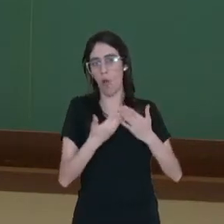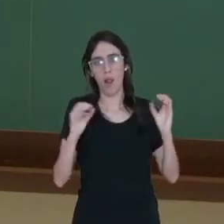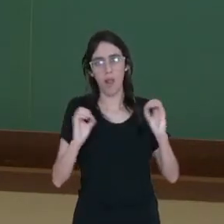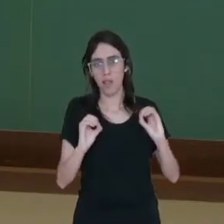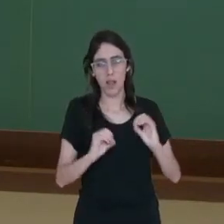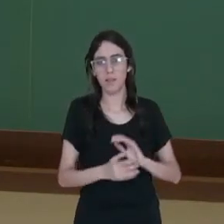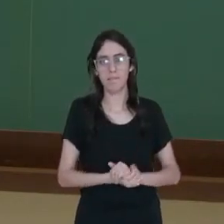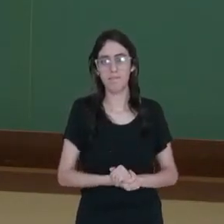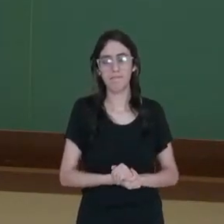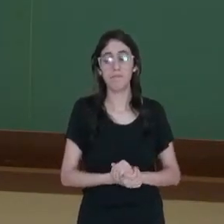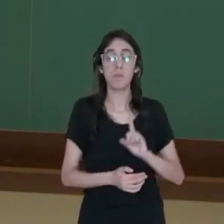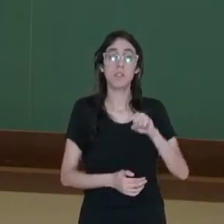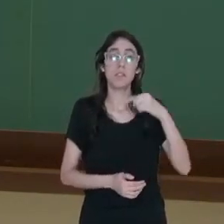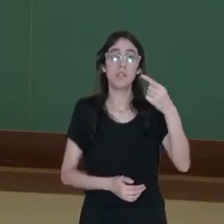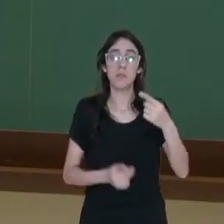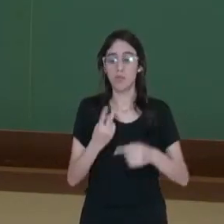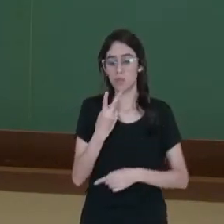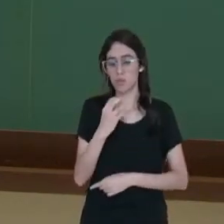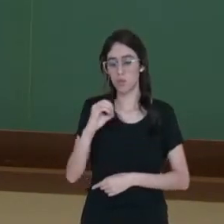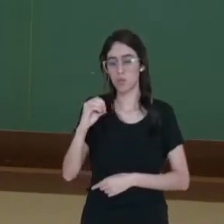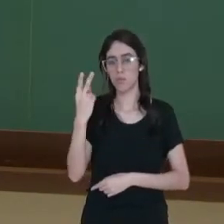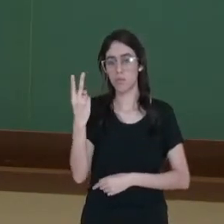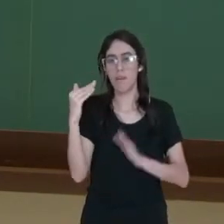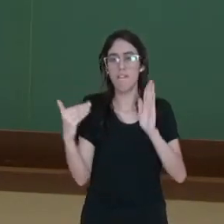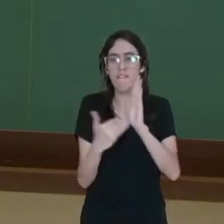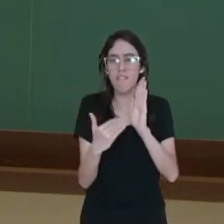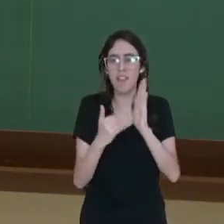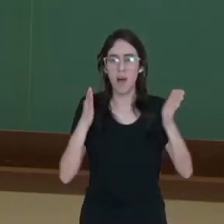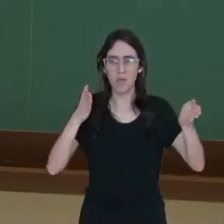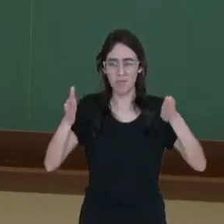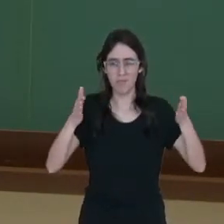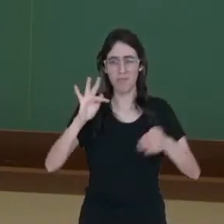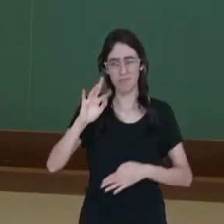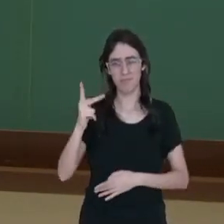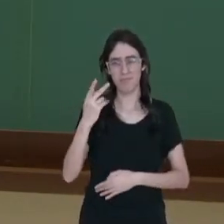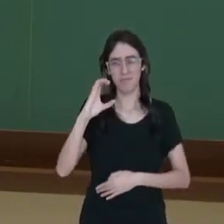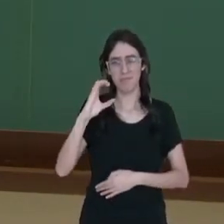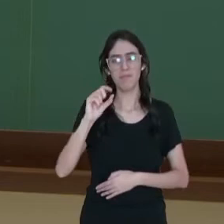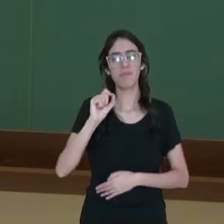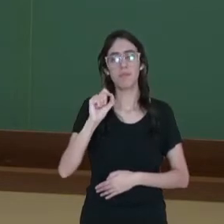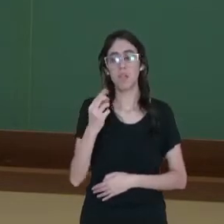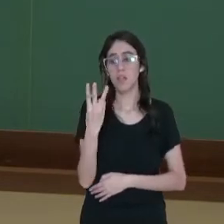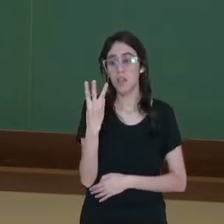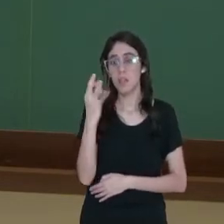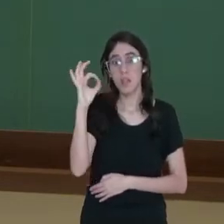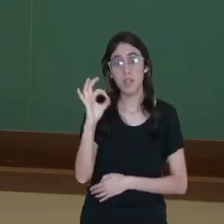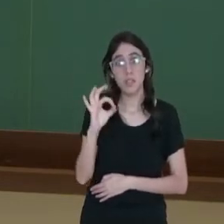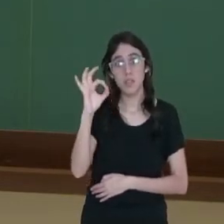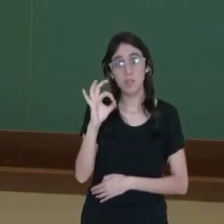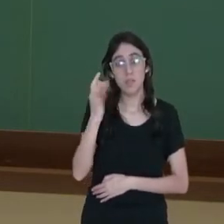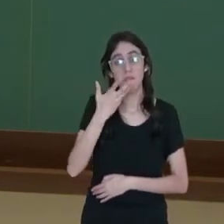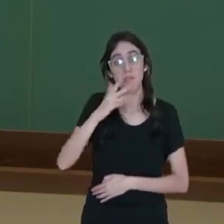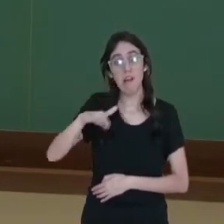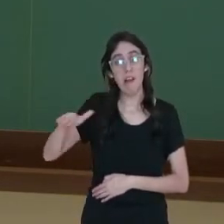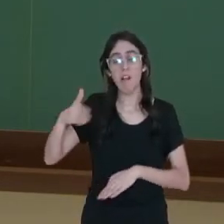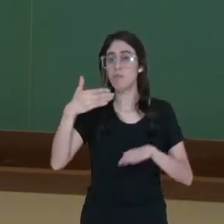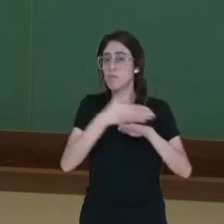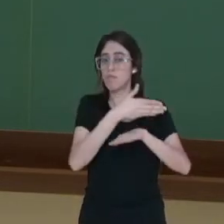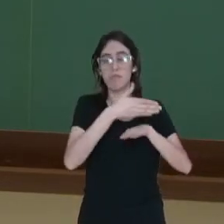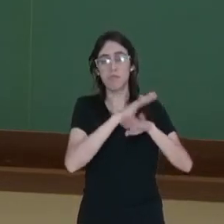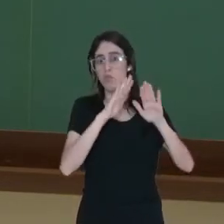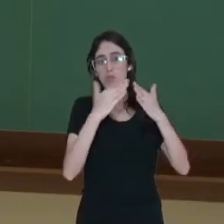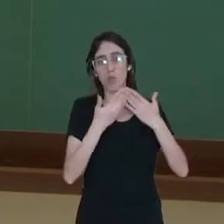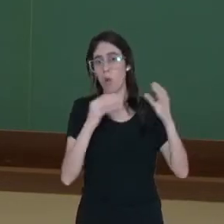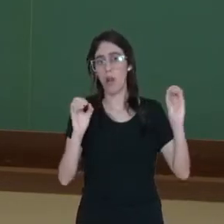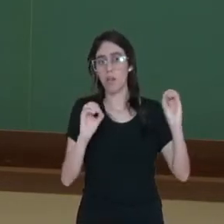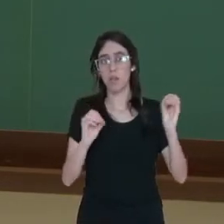Já em 2002, final do governo Fernando Henrique Cardoso, este número era de 3% de crianças de 7 a 14 anos